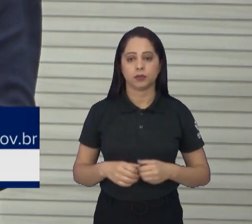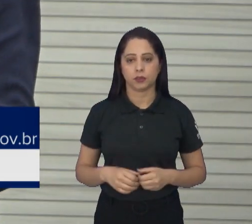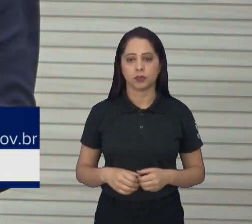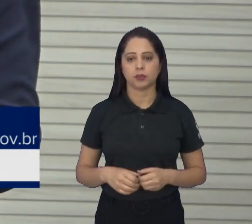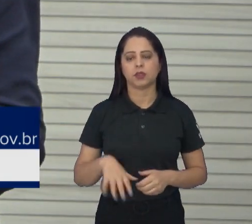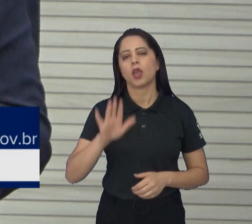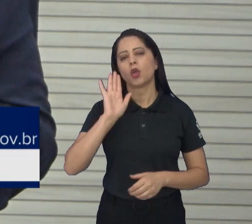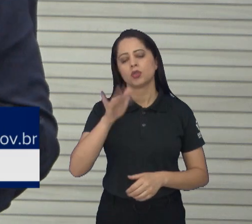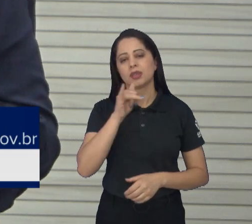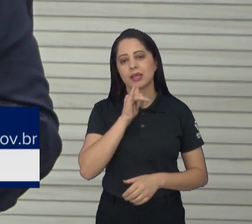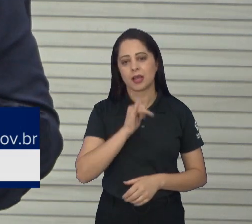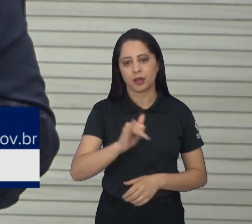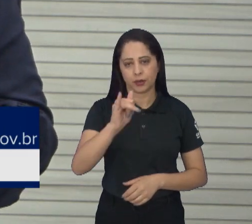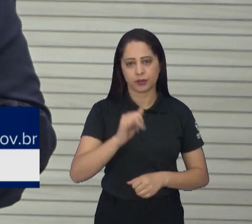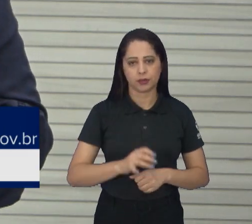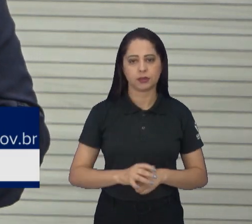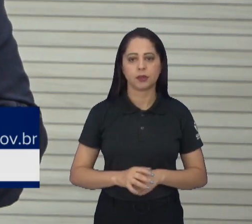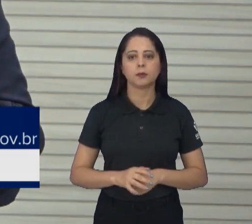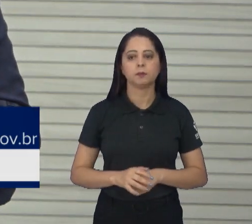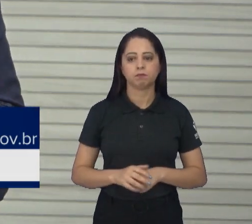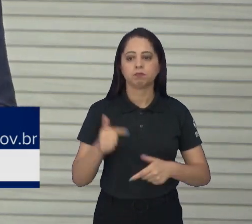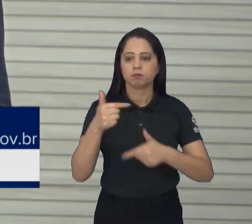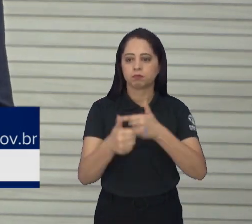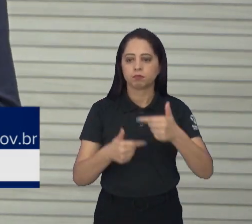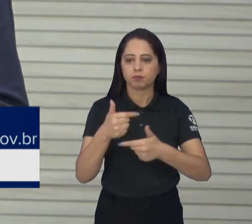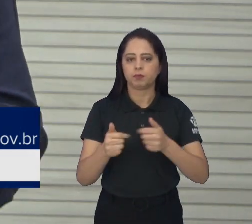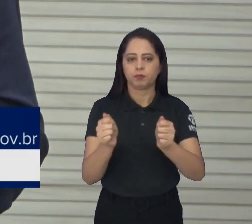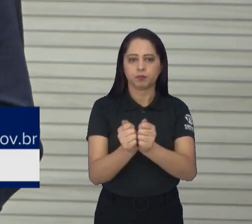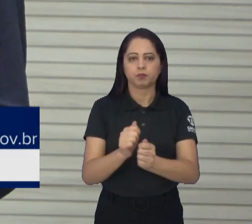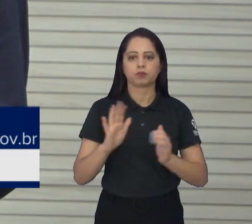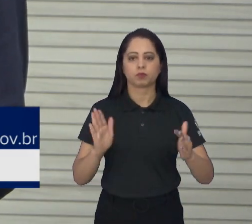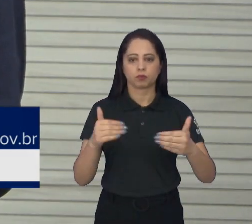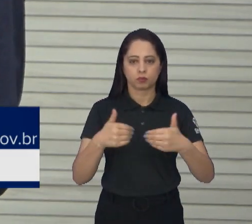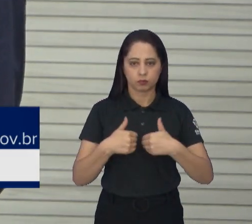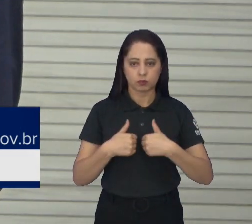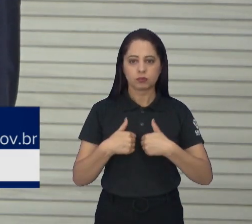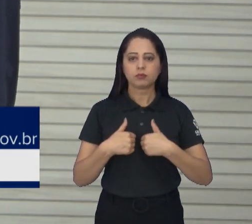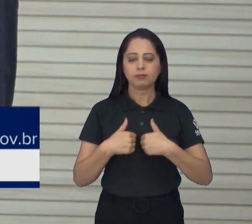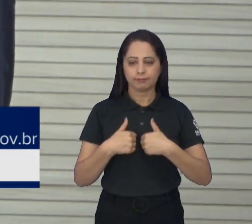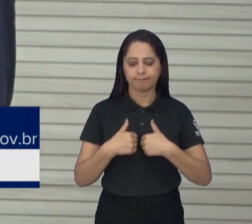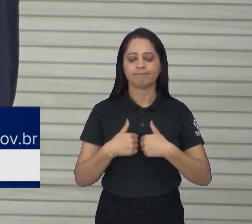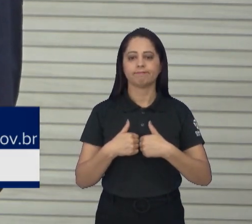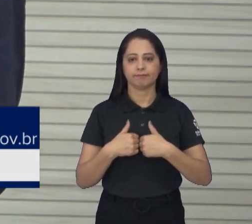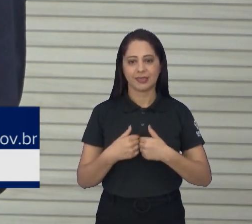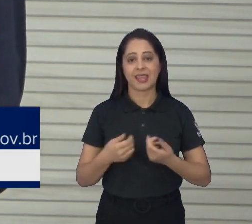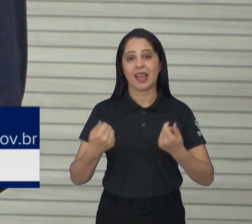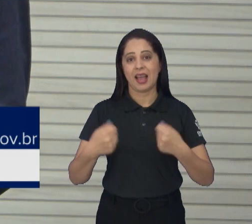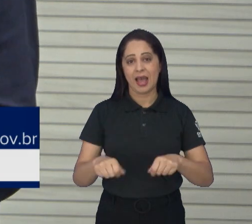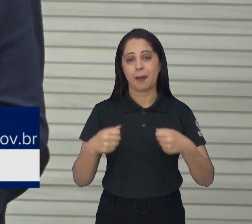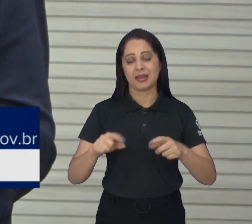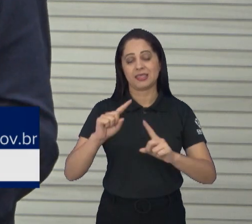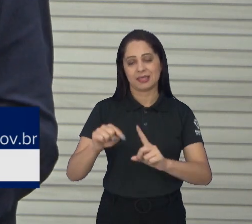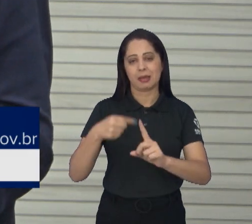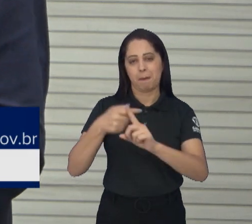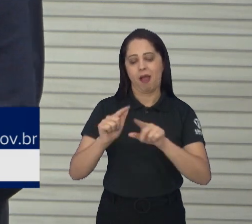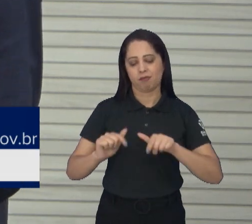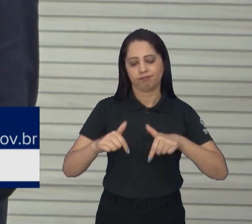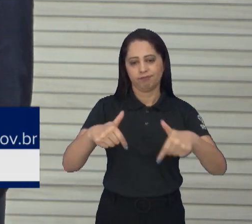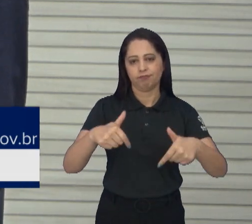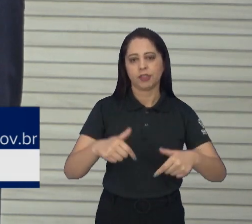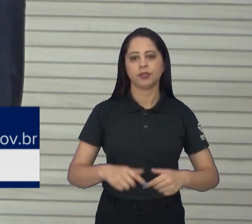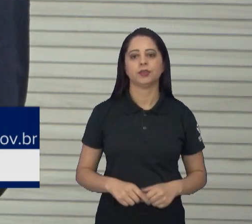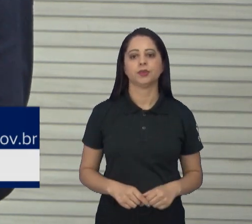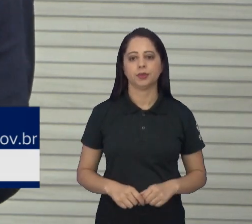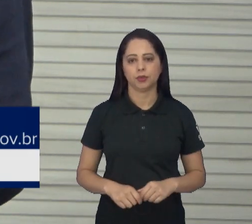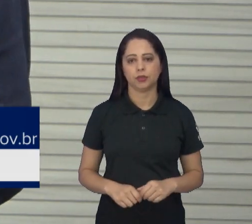anunciado aqui, esse trabalho que estava sendo feito com os autistas estava muito aquém do mínimo necessário. Ainda bem que